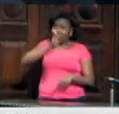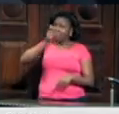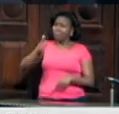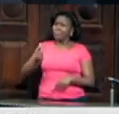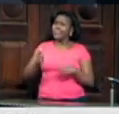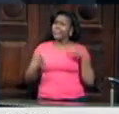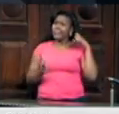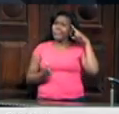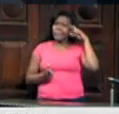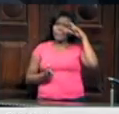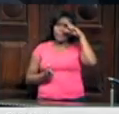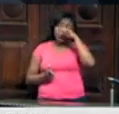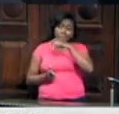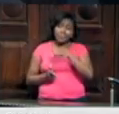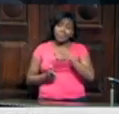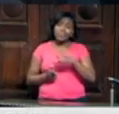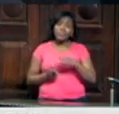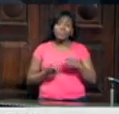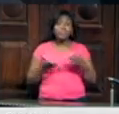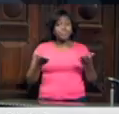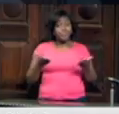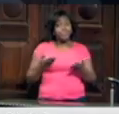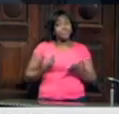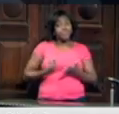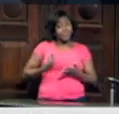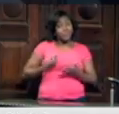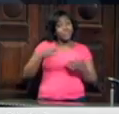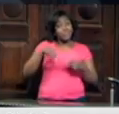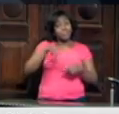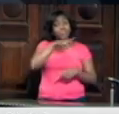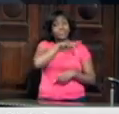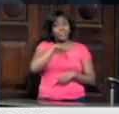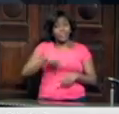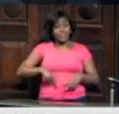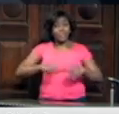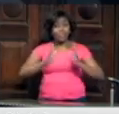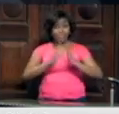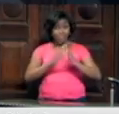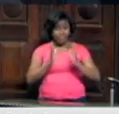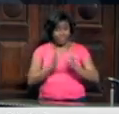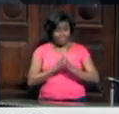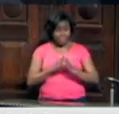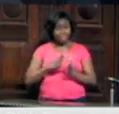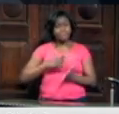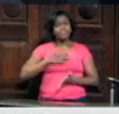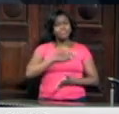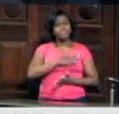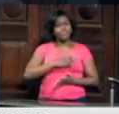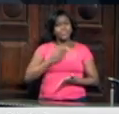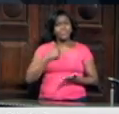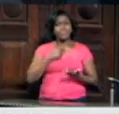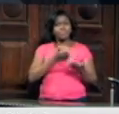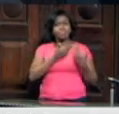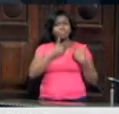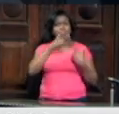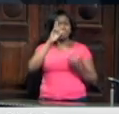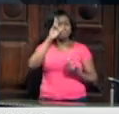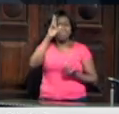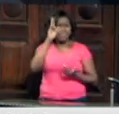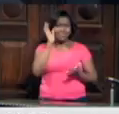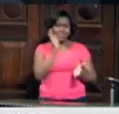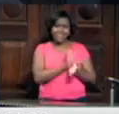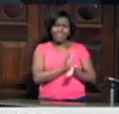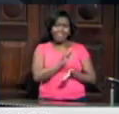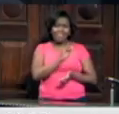Albim, que no momento ocupa a presidência dessa casa. De modo que é um prazer para mim, como representante da Academia Brasileira de